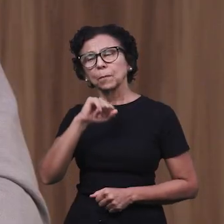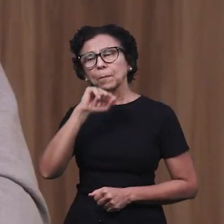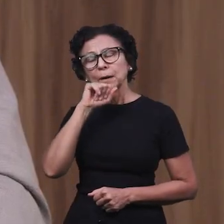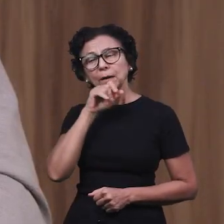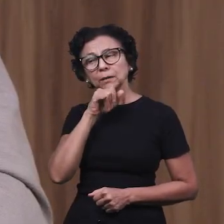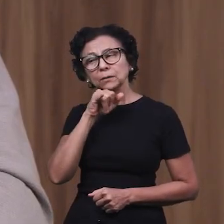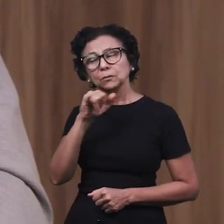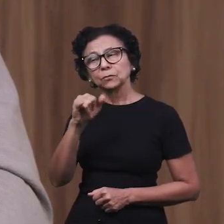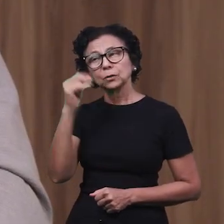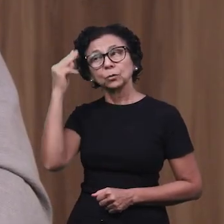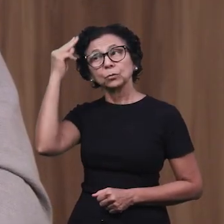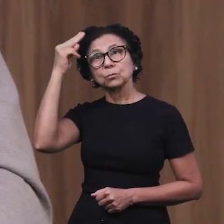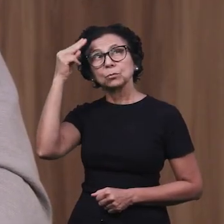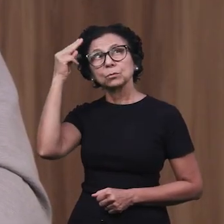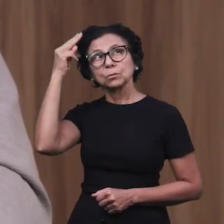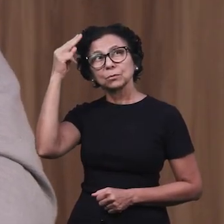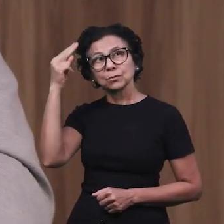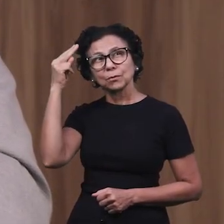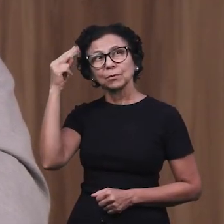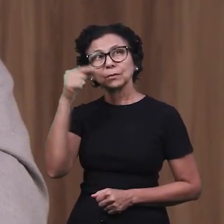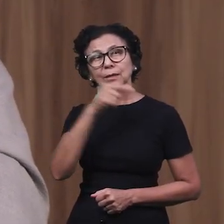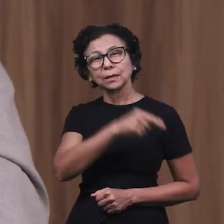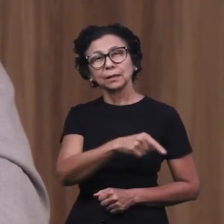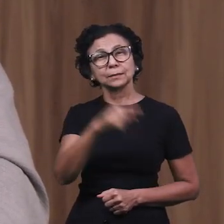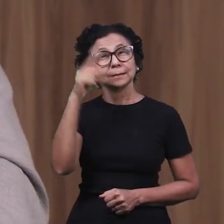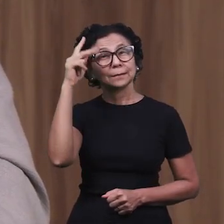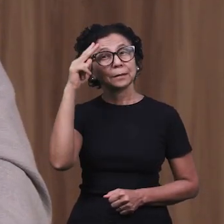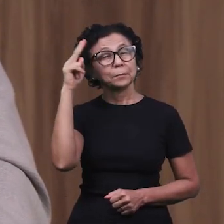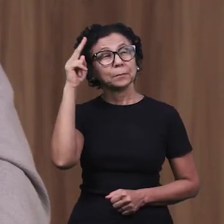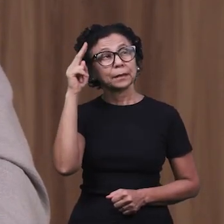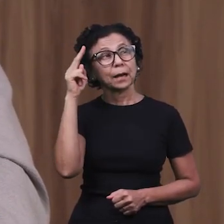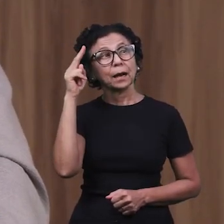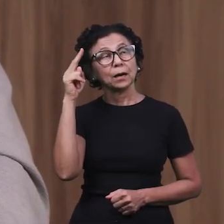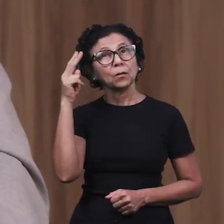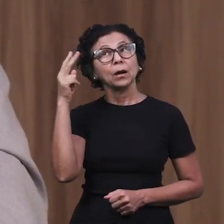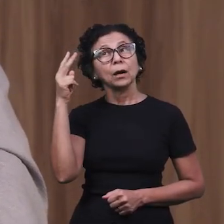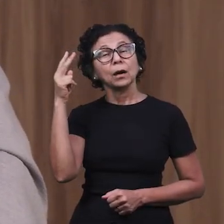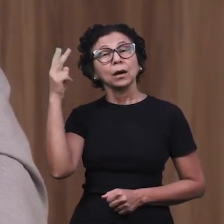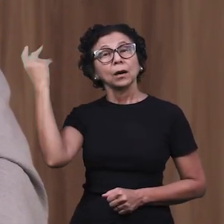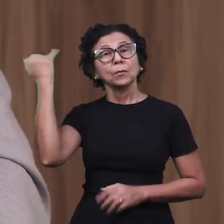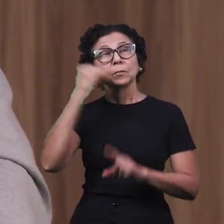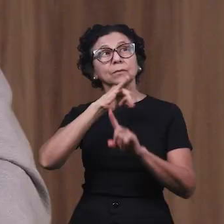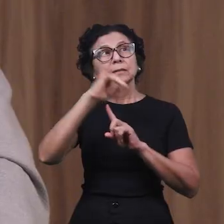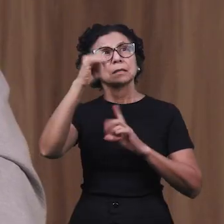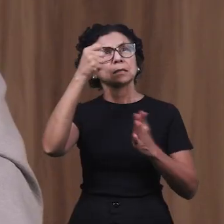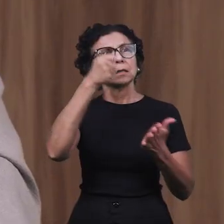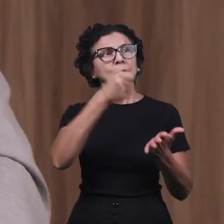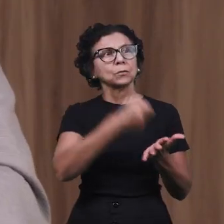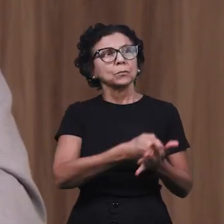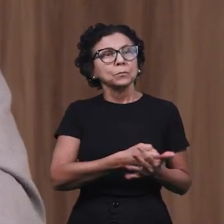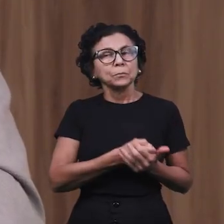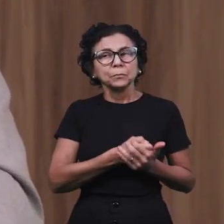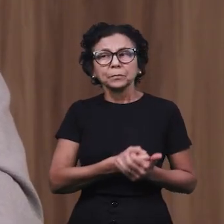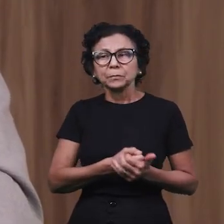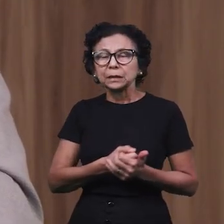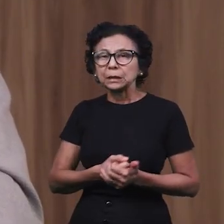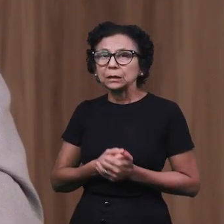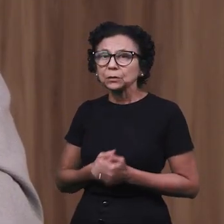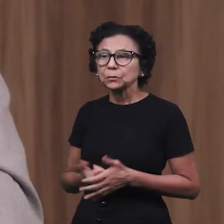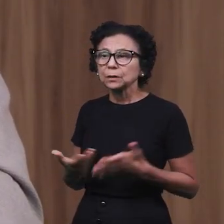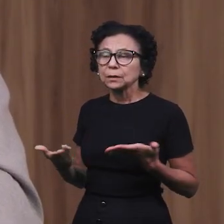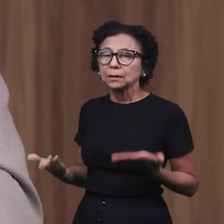O cumprimento da figura daquele que estaria como